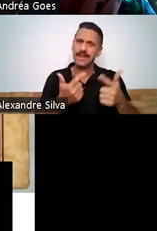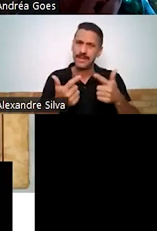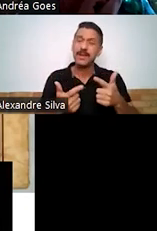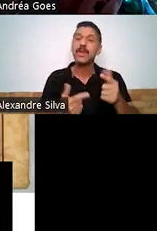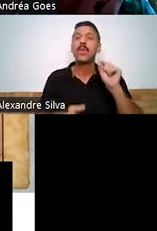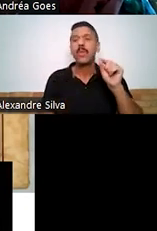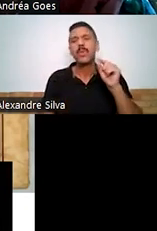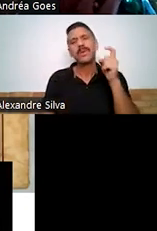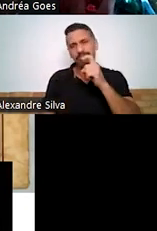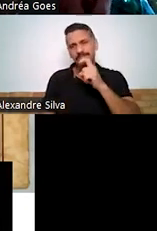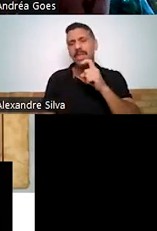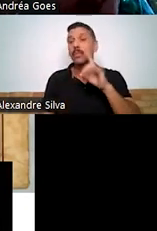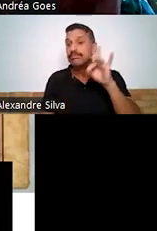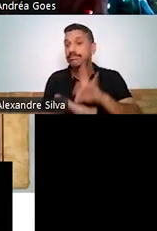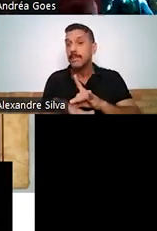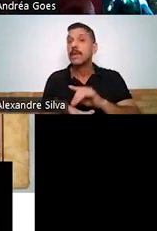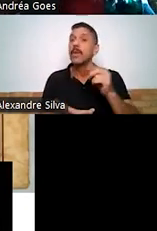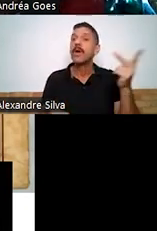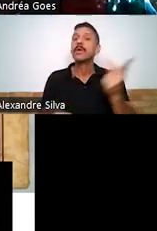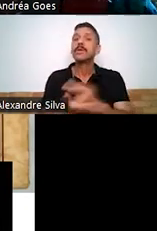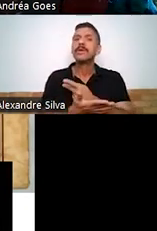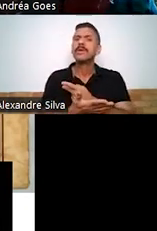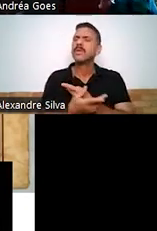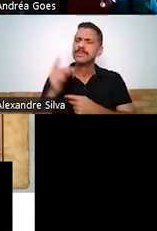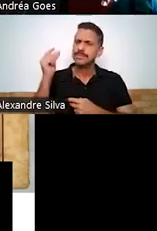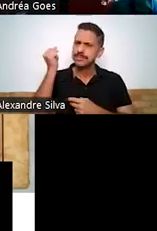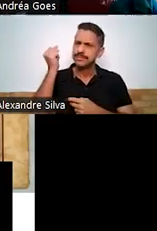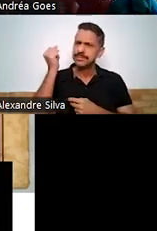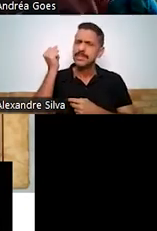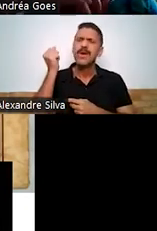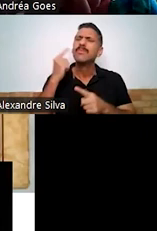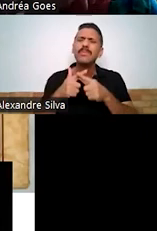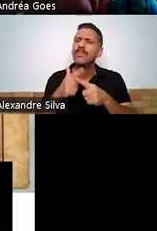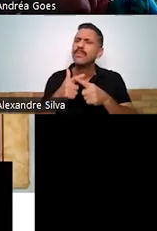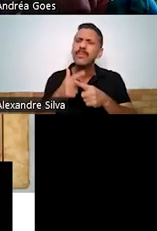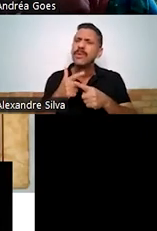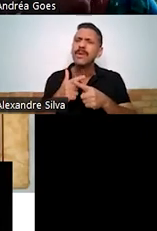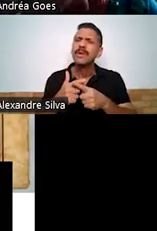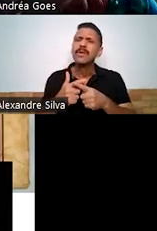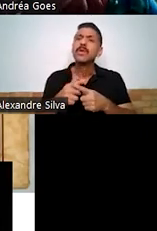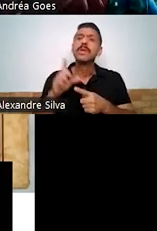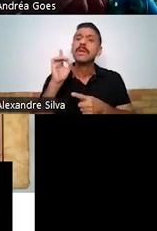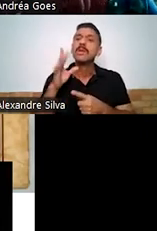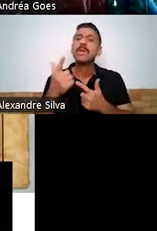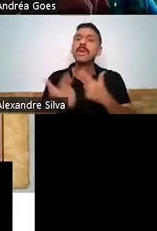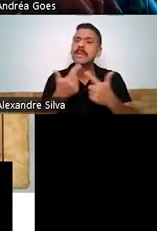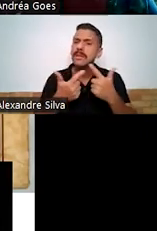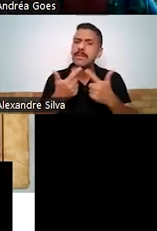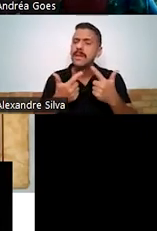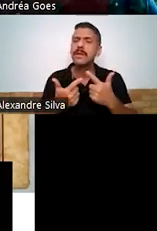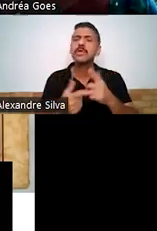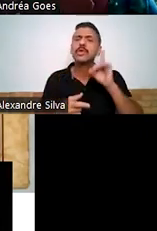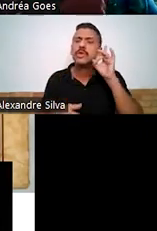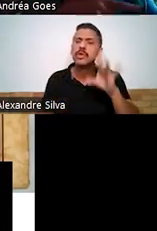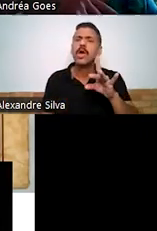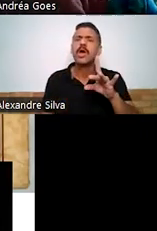ficção científica, um dia também veio aquele estalo e falou, por que não trabalhar só com ficção